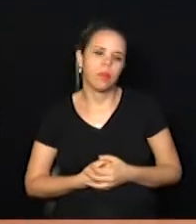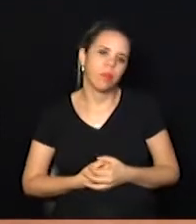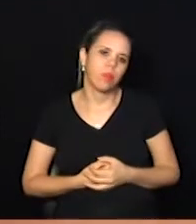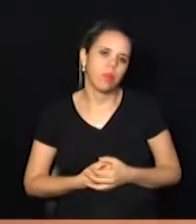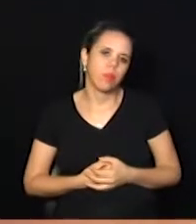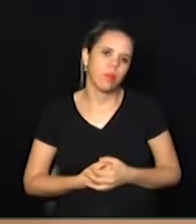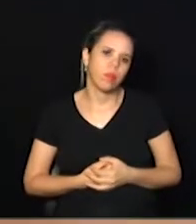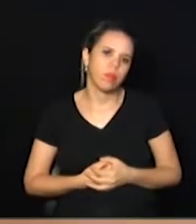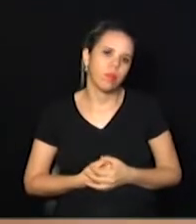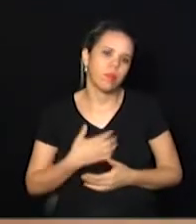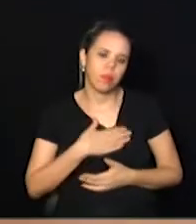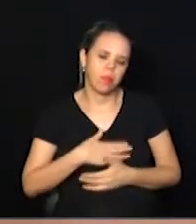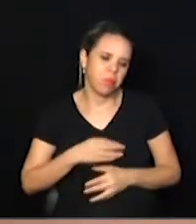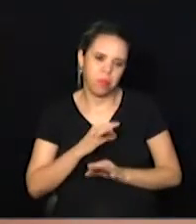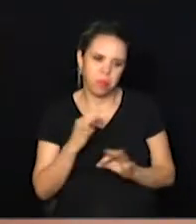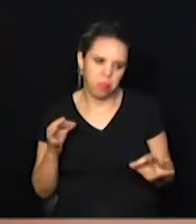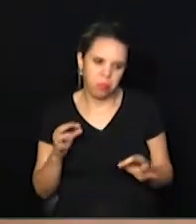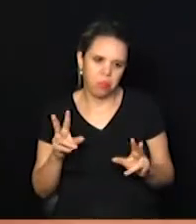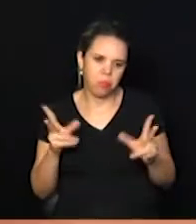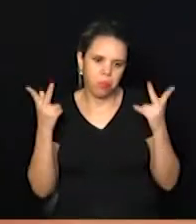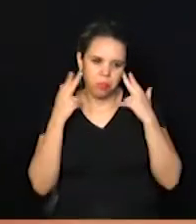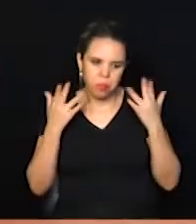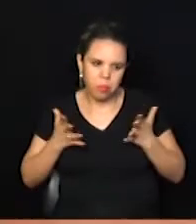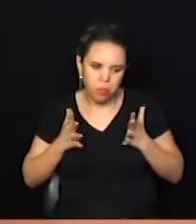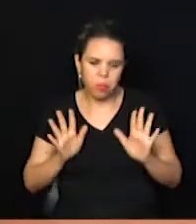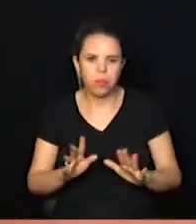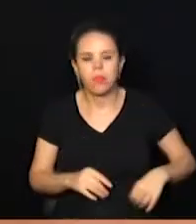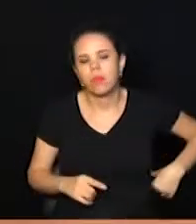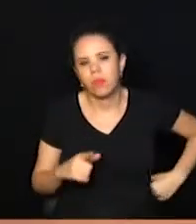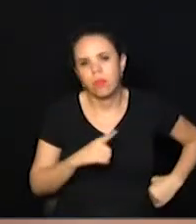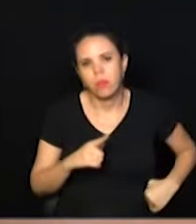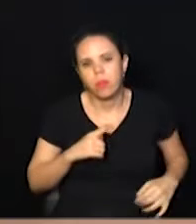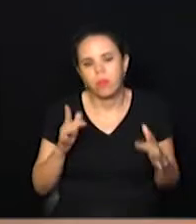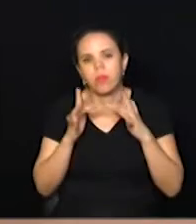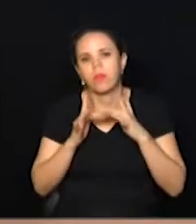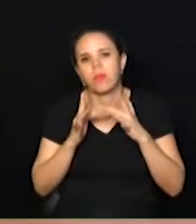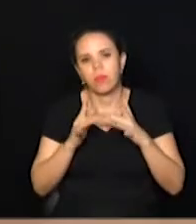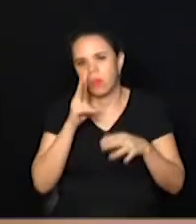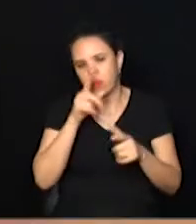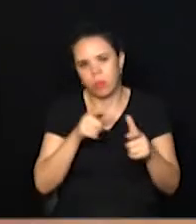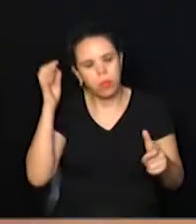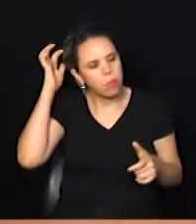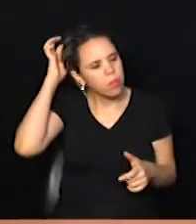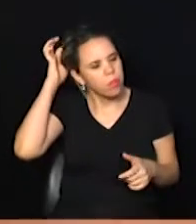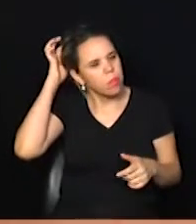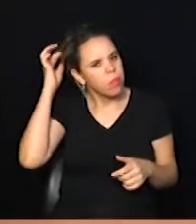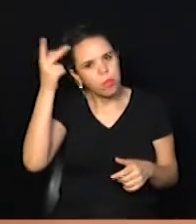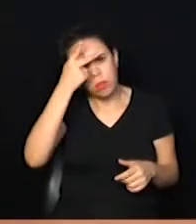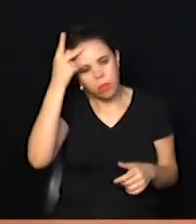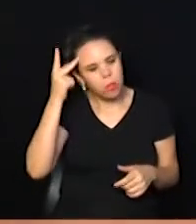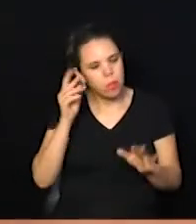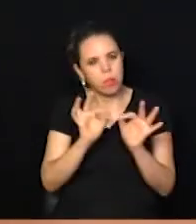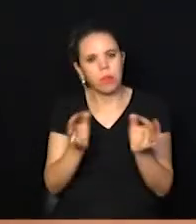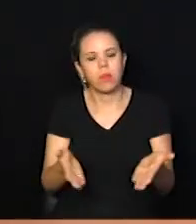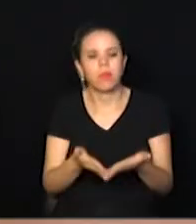até privilegiada, mas que tinha uma conexão fortíssima com o povo mais